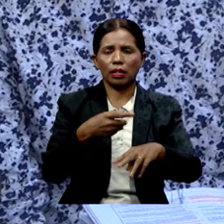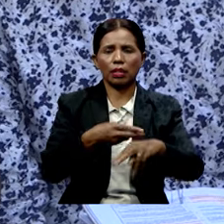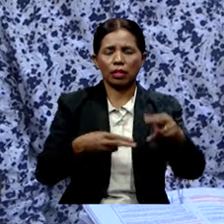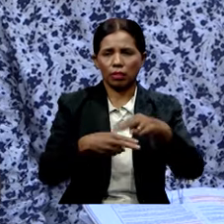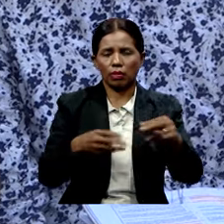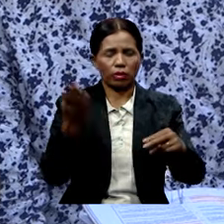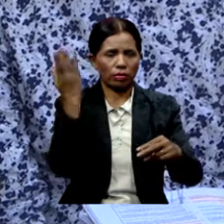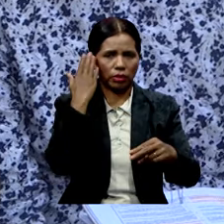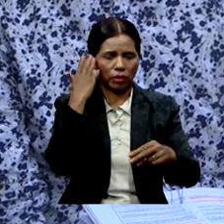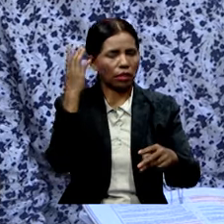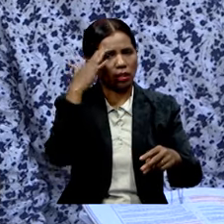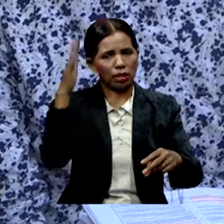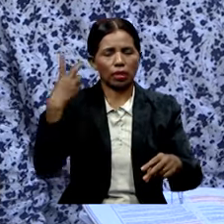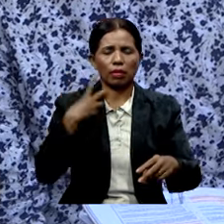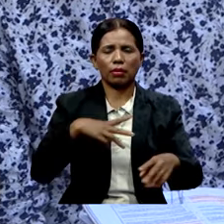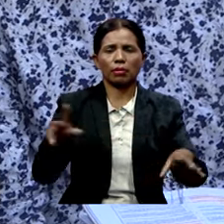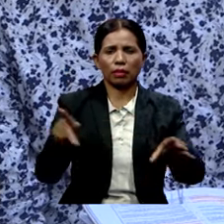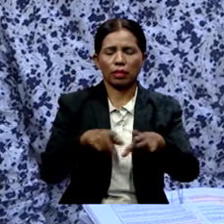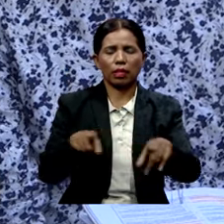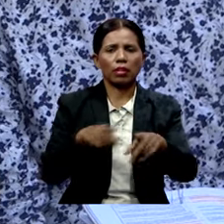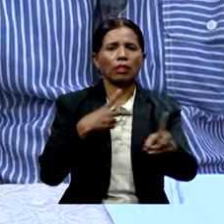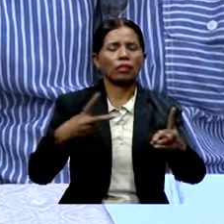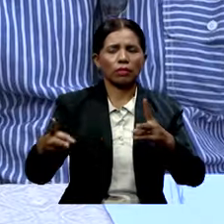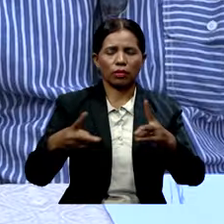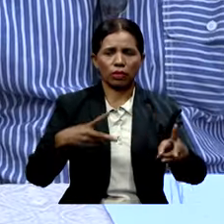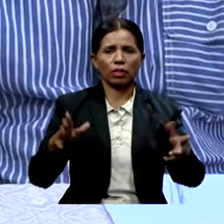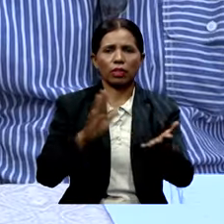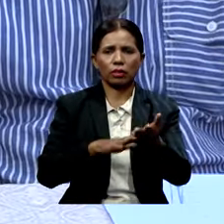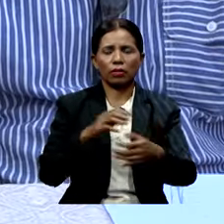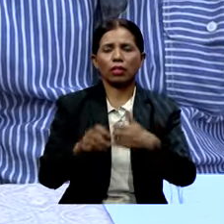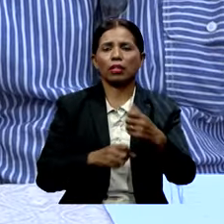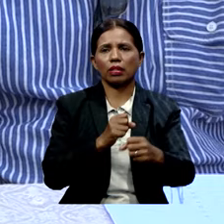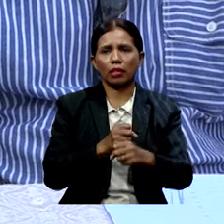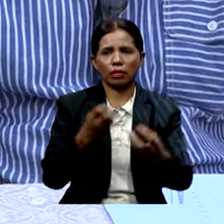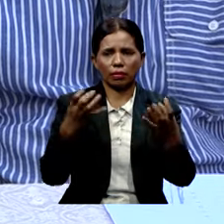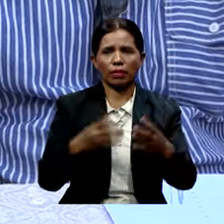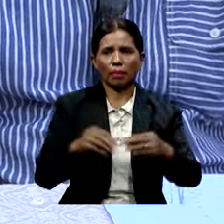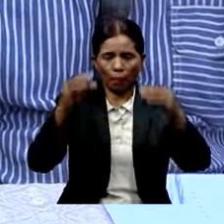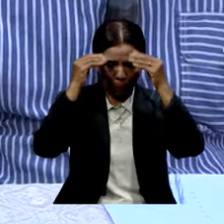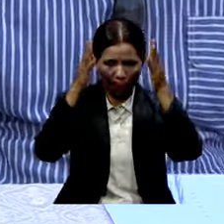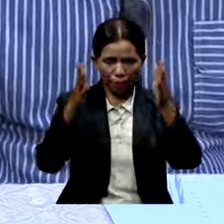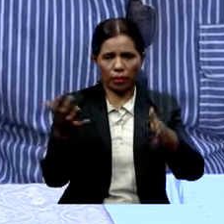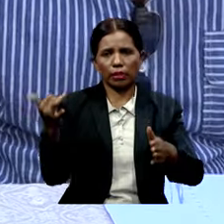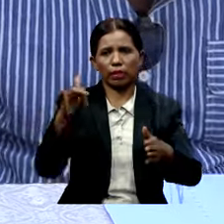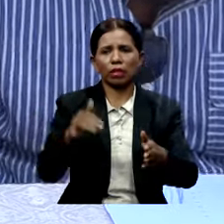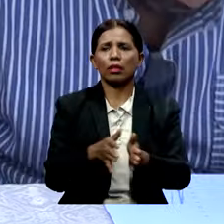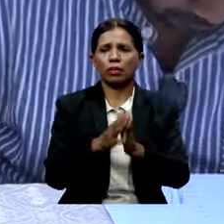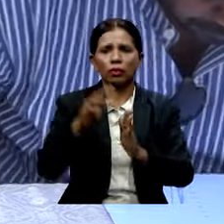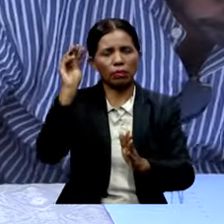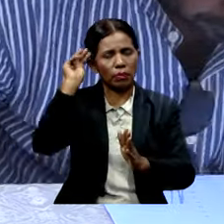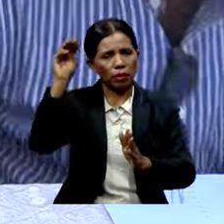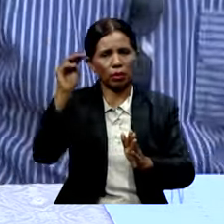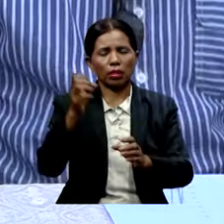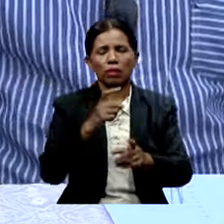aminia existencia nudar voluntario ia escola hotinambara. Além de ne professor permanente Siramos, o ministério